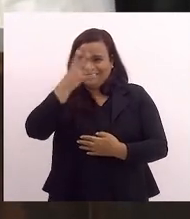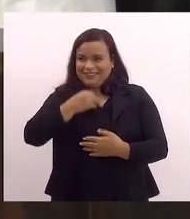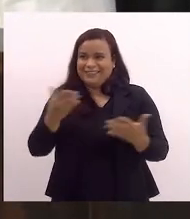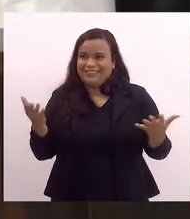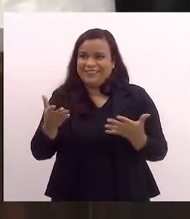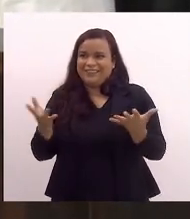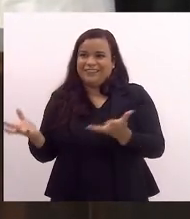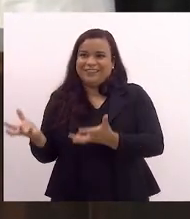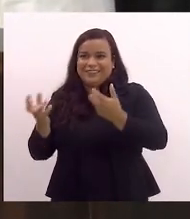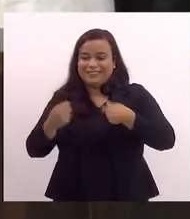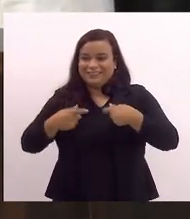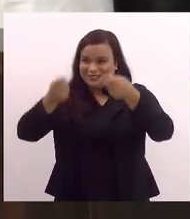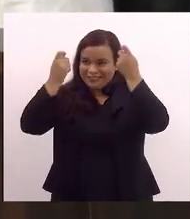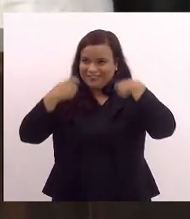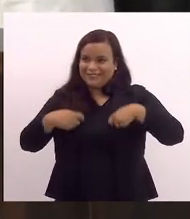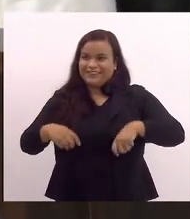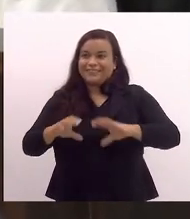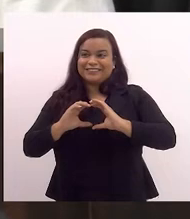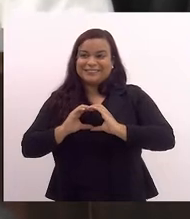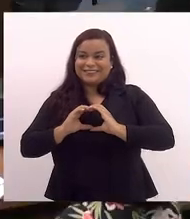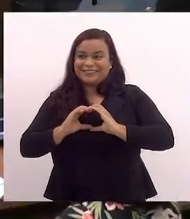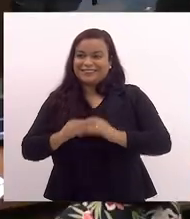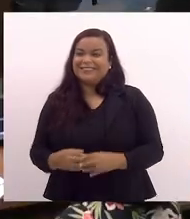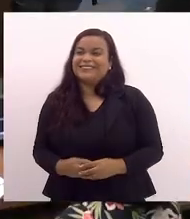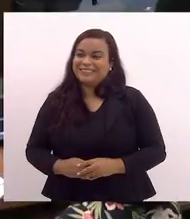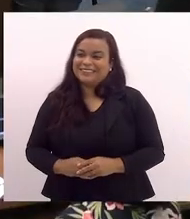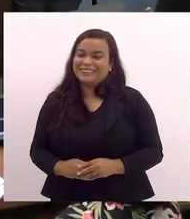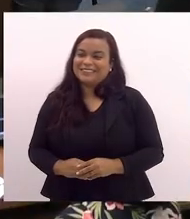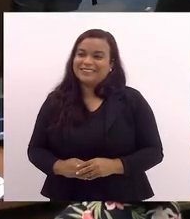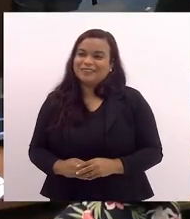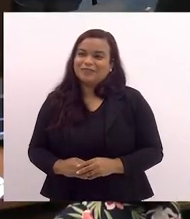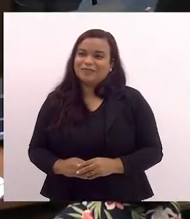agora uma medalhinha